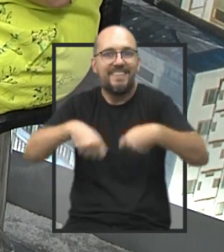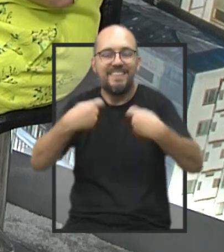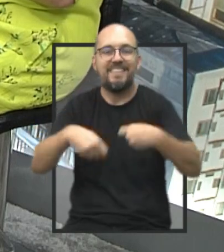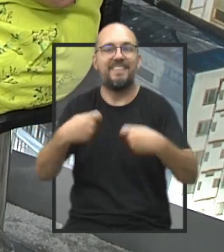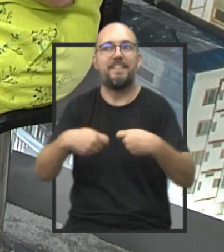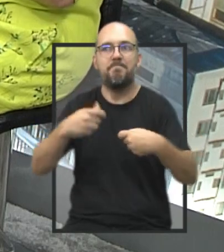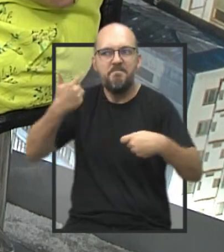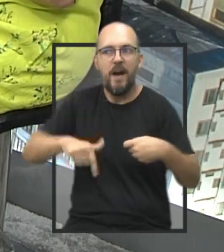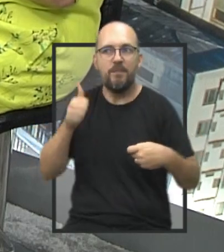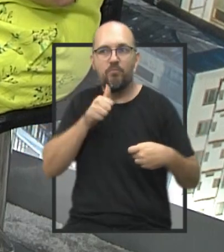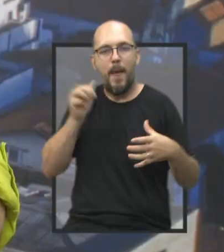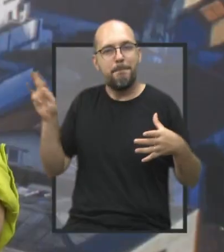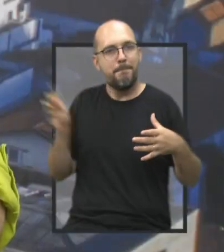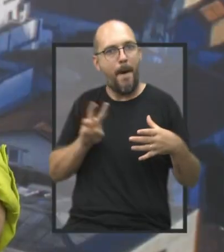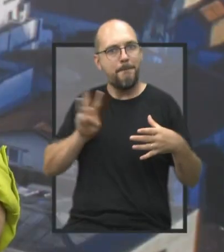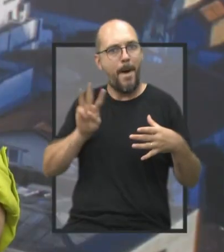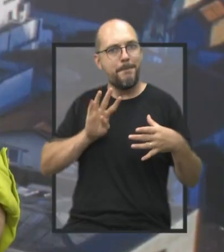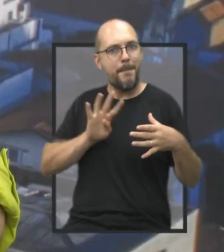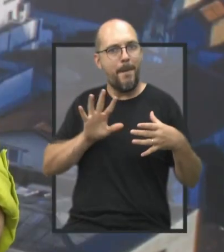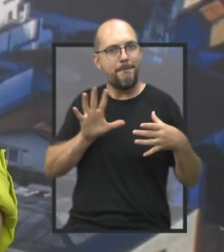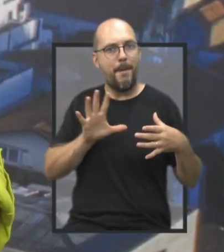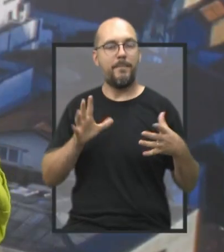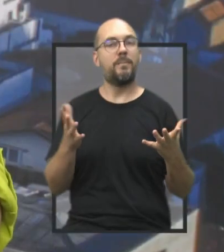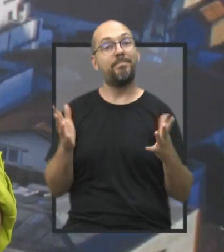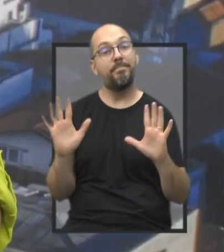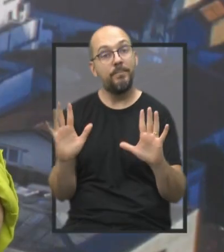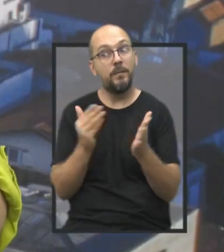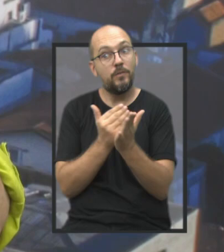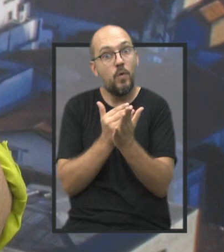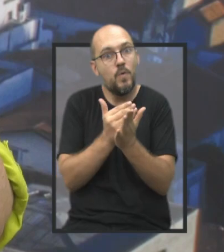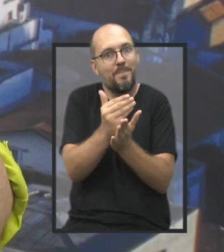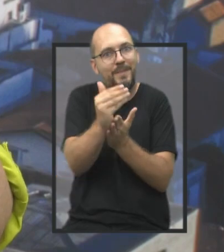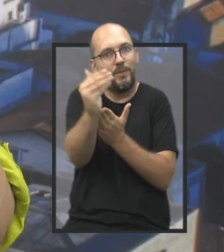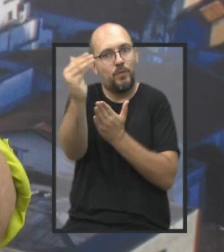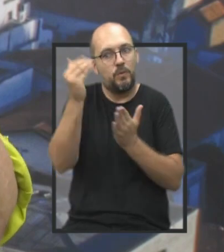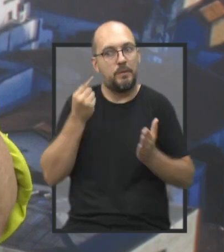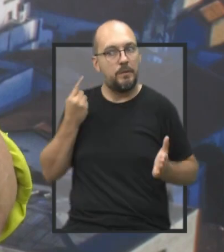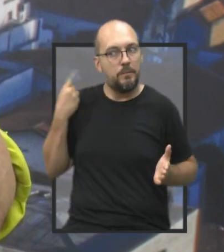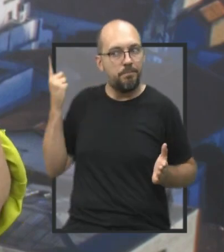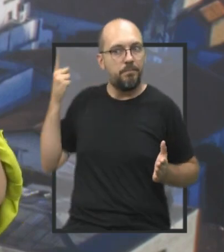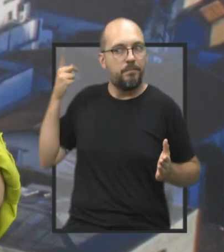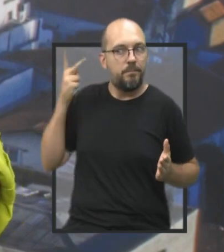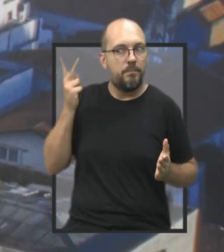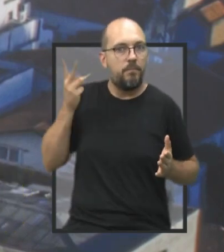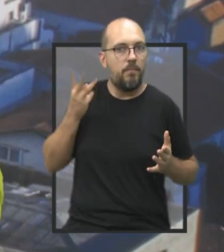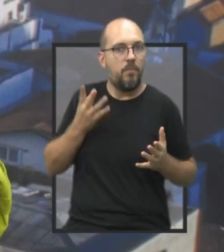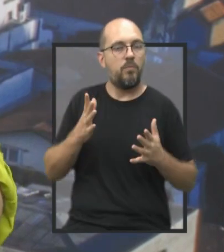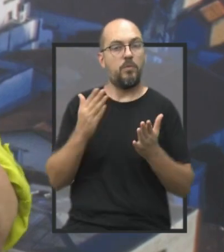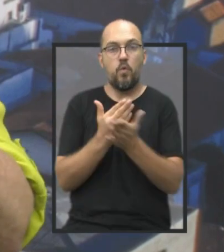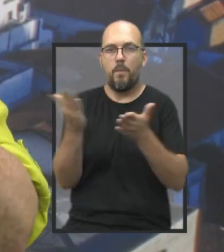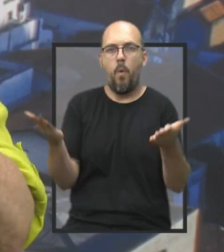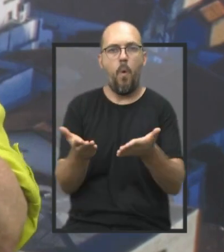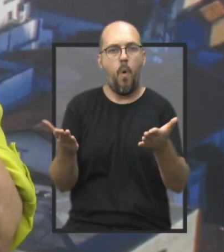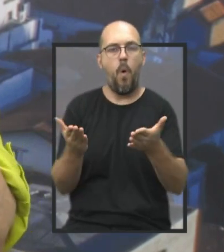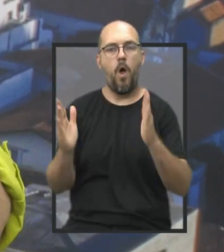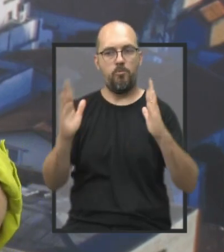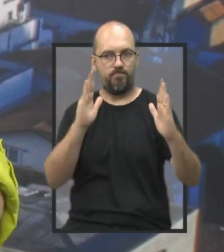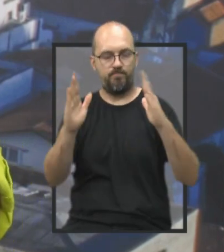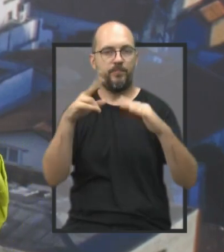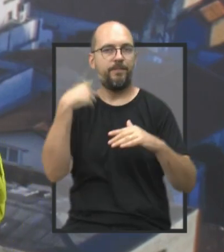mais representação, mas a gente começou um mandato muito